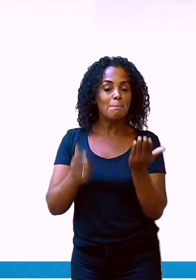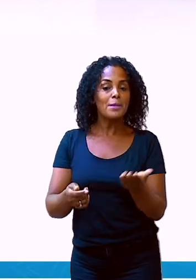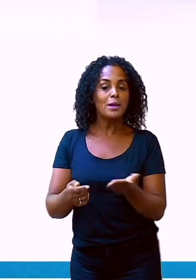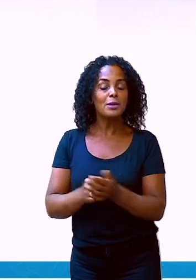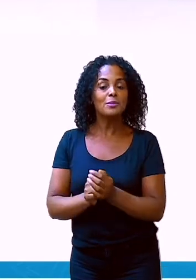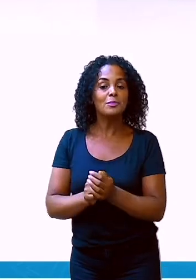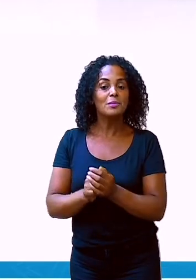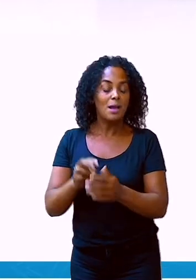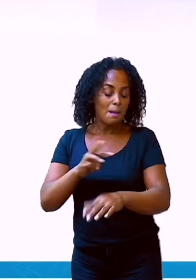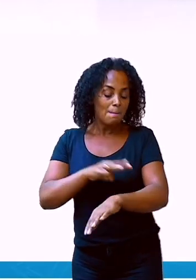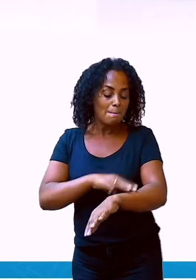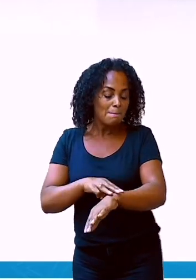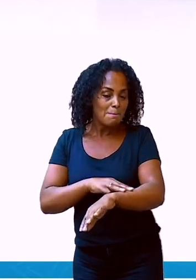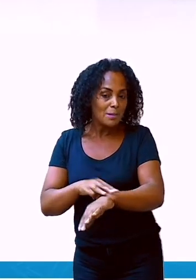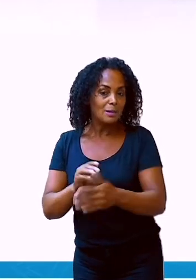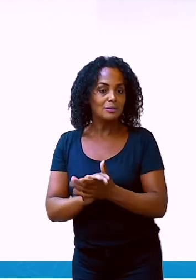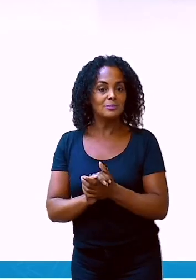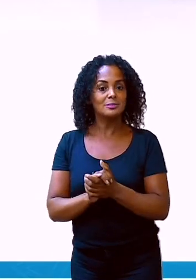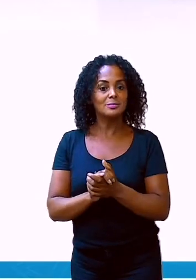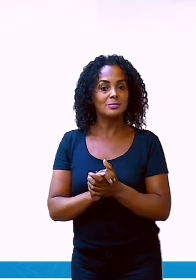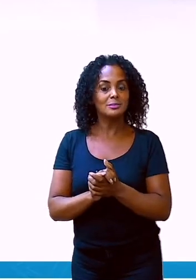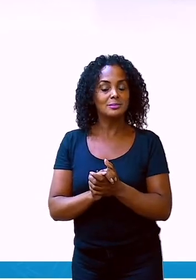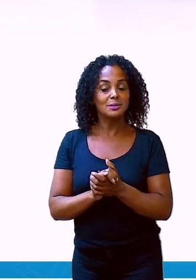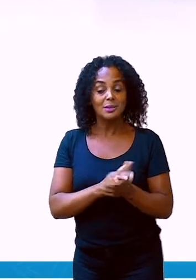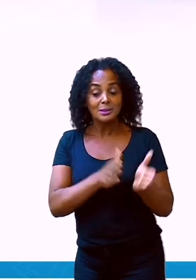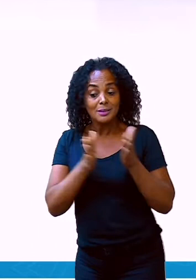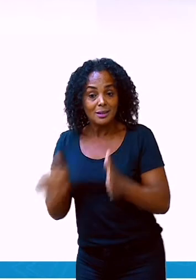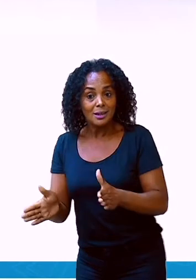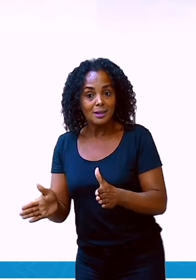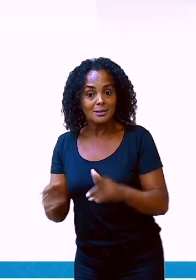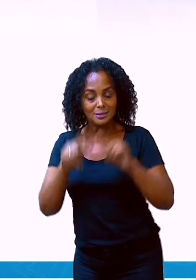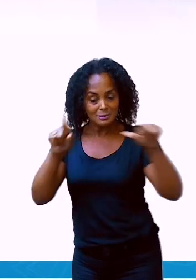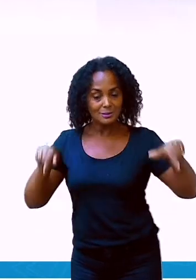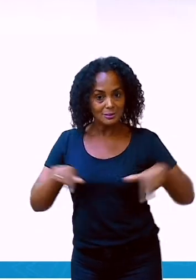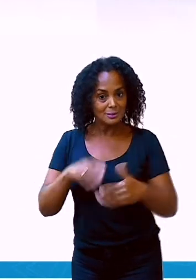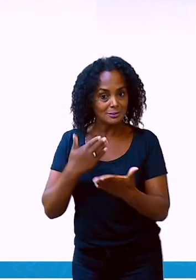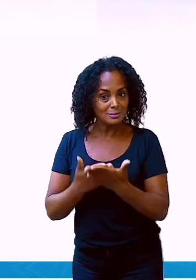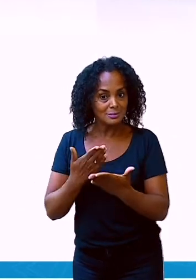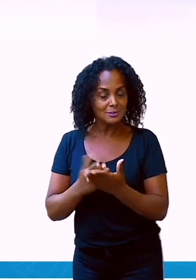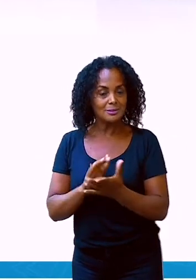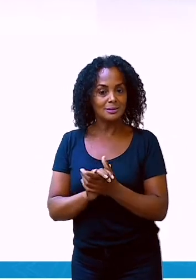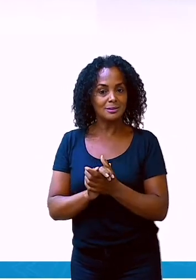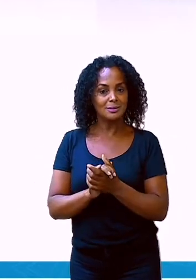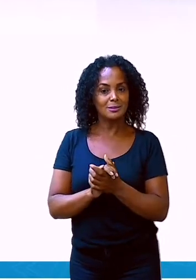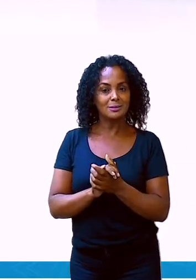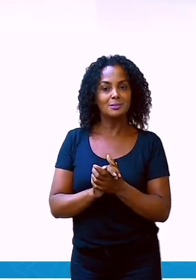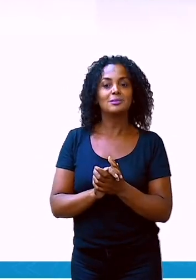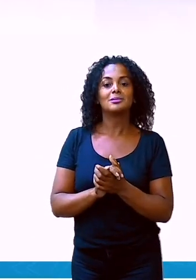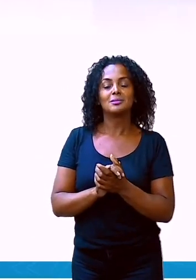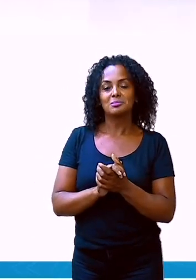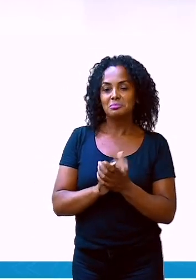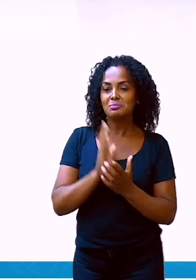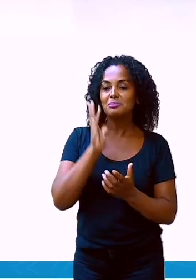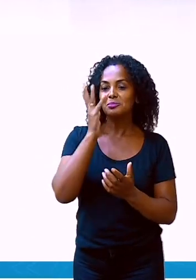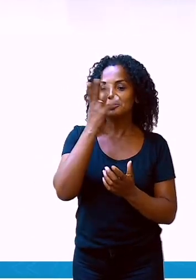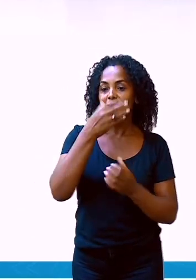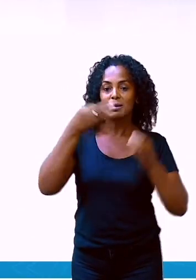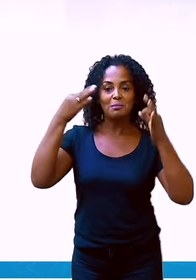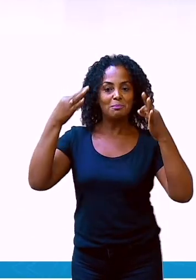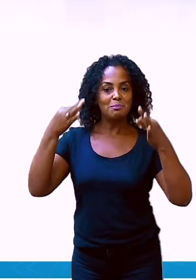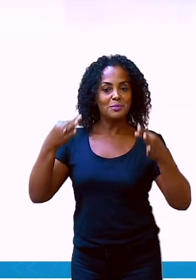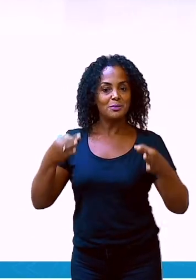Olha a entrada da sala de aula. Vou passar aqui para vocês perceberem, ó. A entrada da sala de